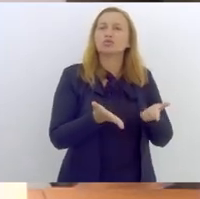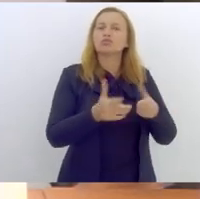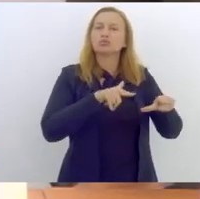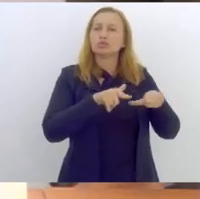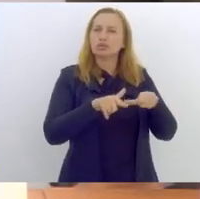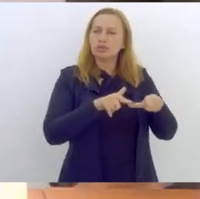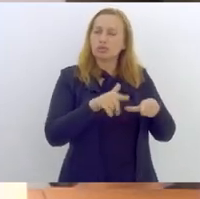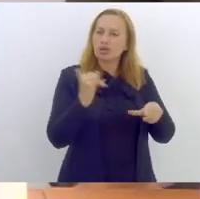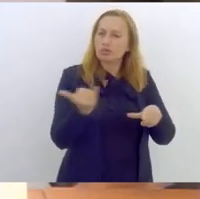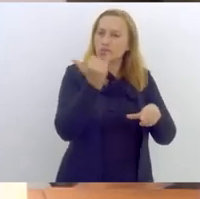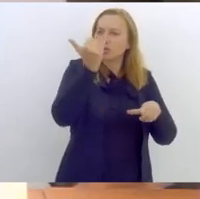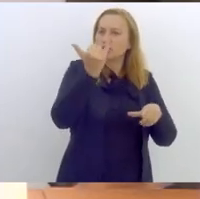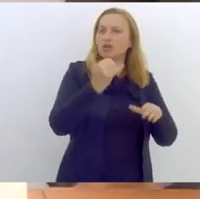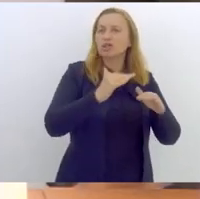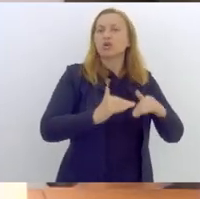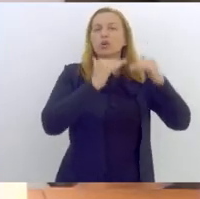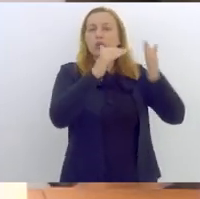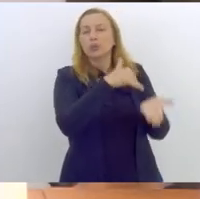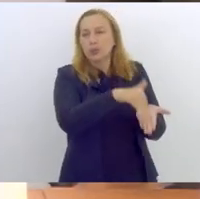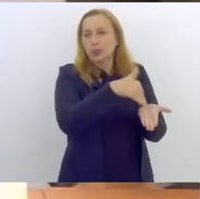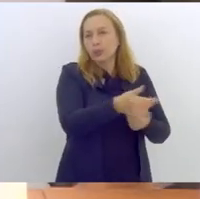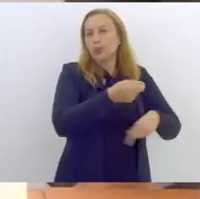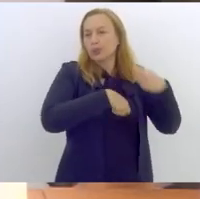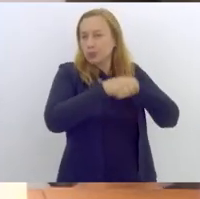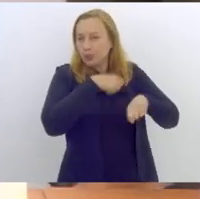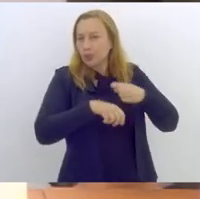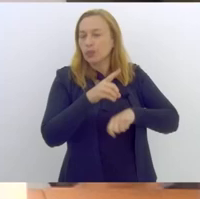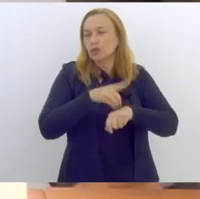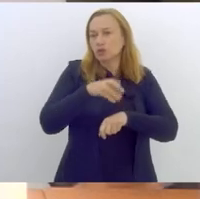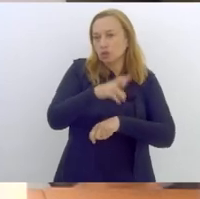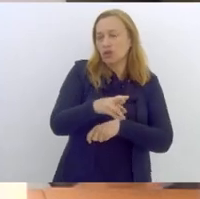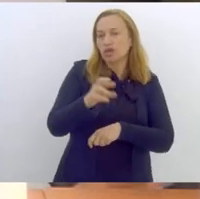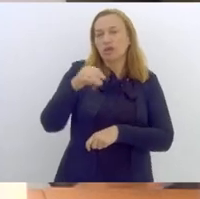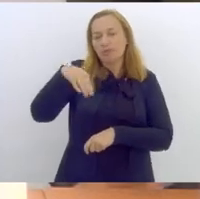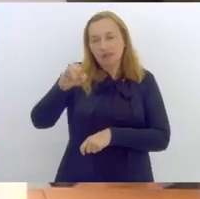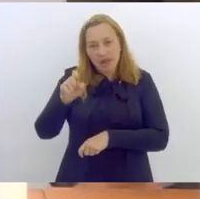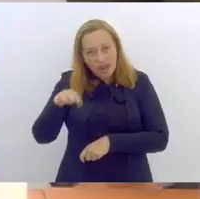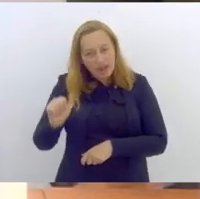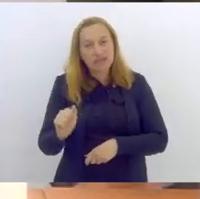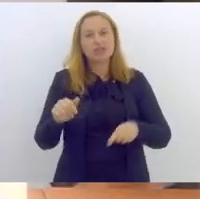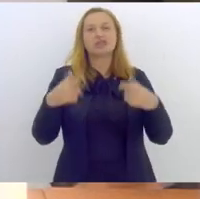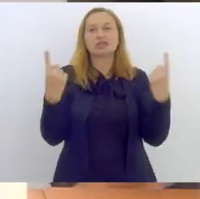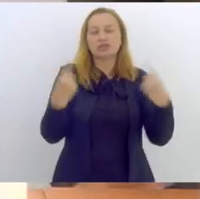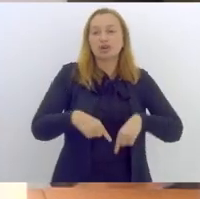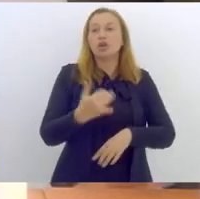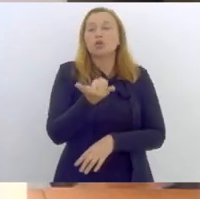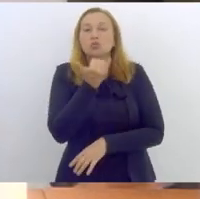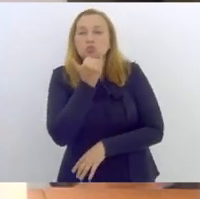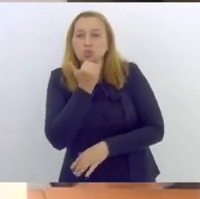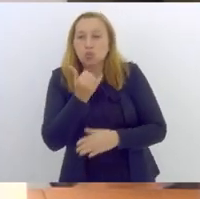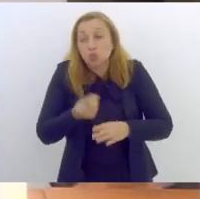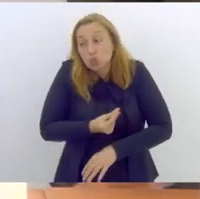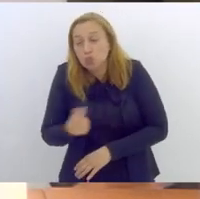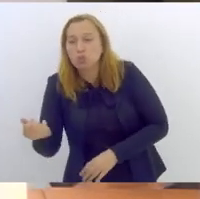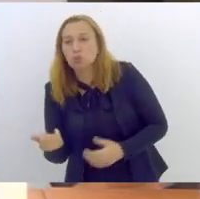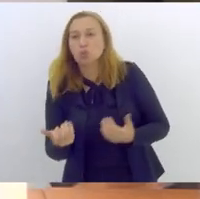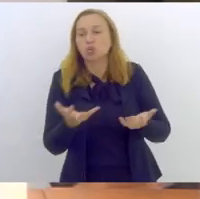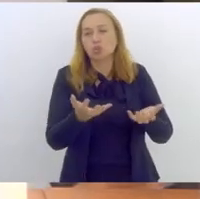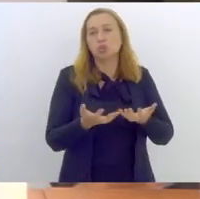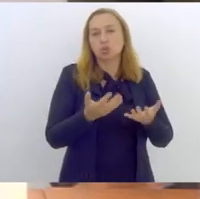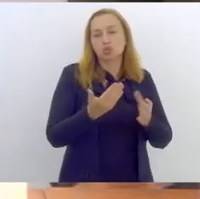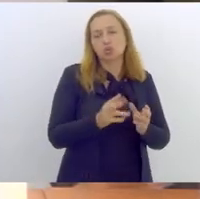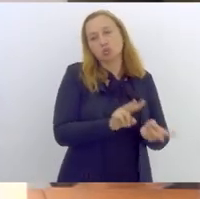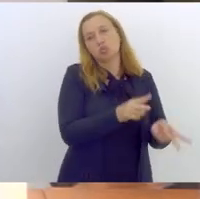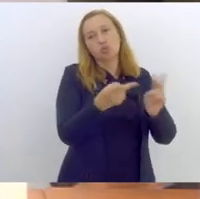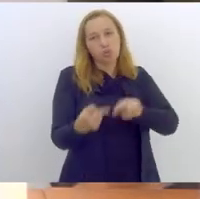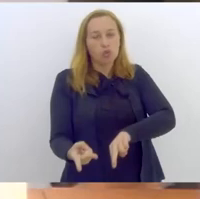extrema relevância subsecretária administrativa Doutora Milena nesse desafio então pedindo desculpas e saindo eu queria fazer assim